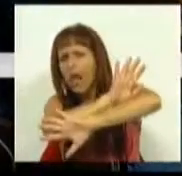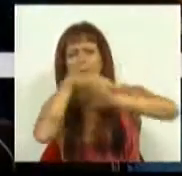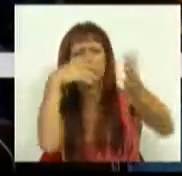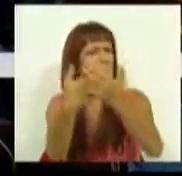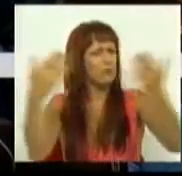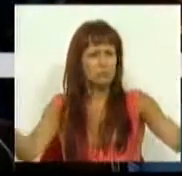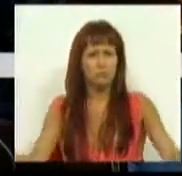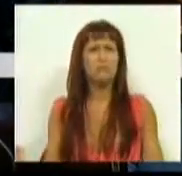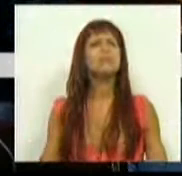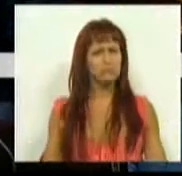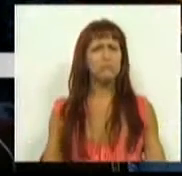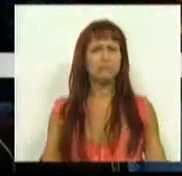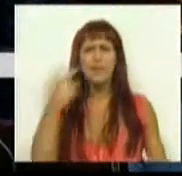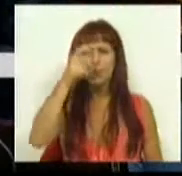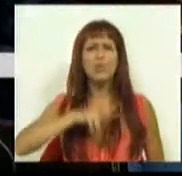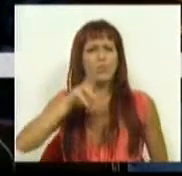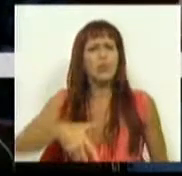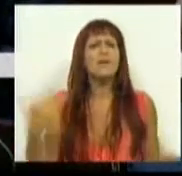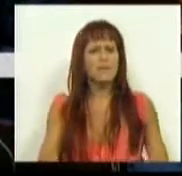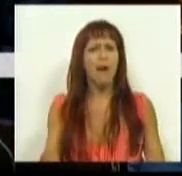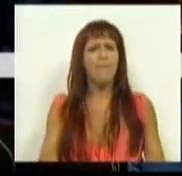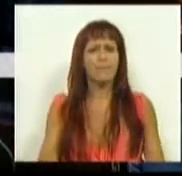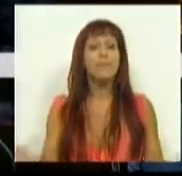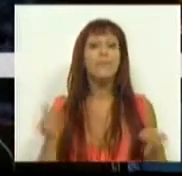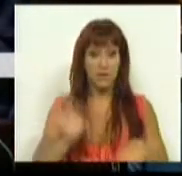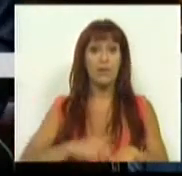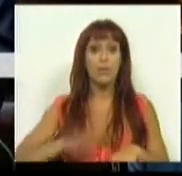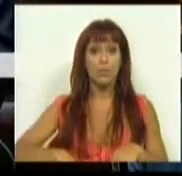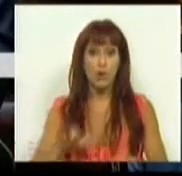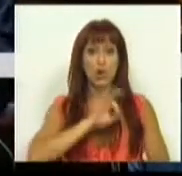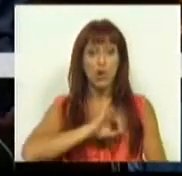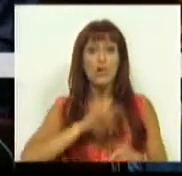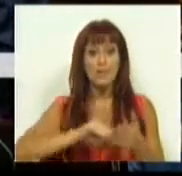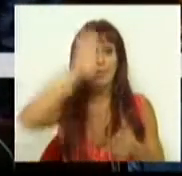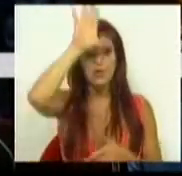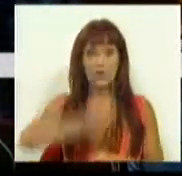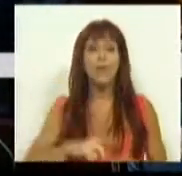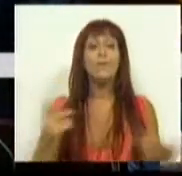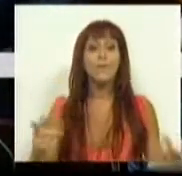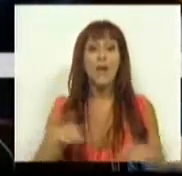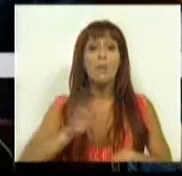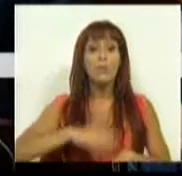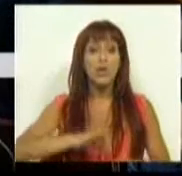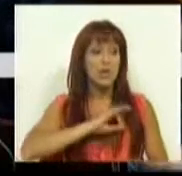Atiram areia para os olhos dos portugueses. E é por isso, Sr. Secretário de Estado,